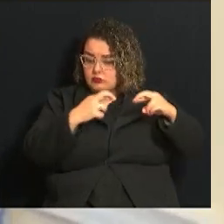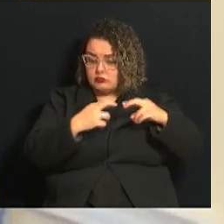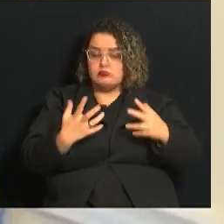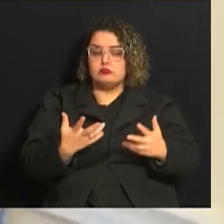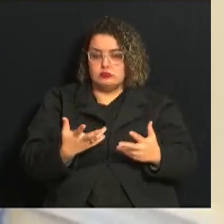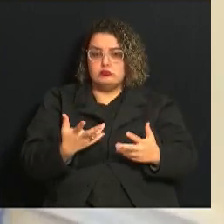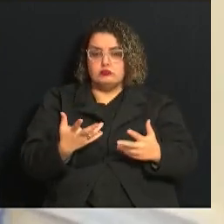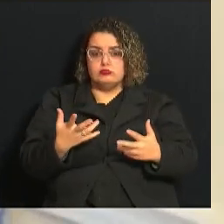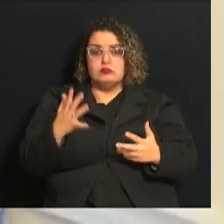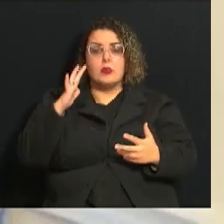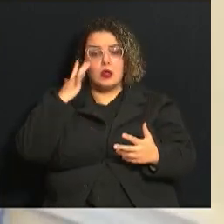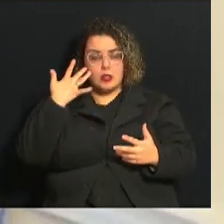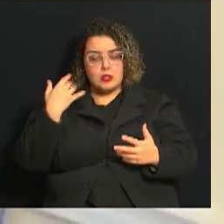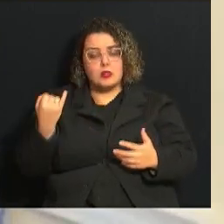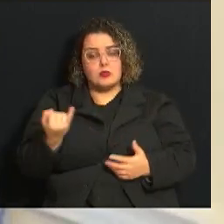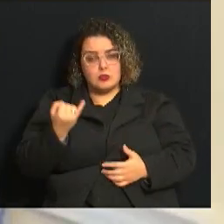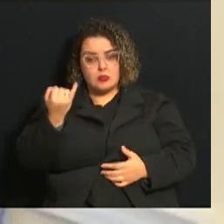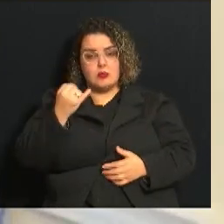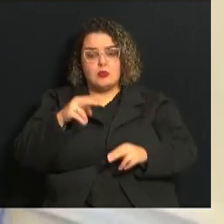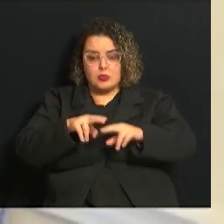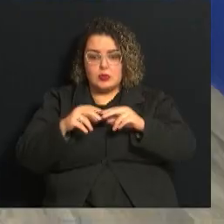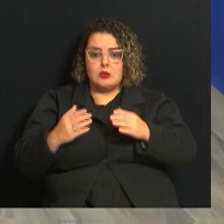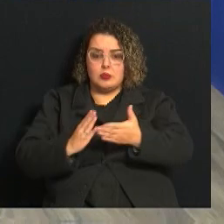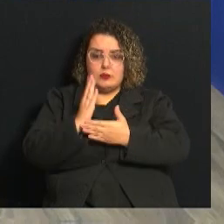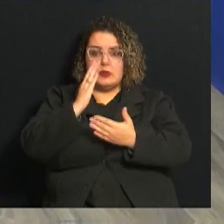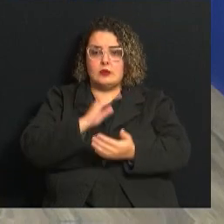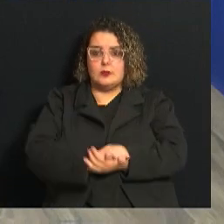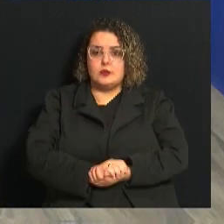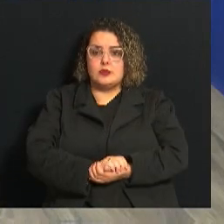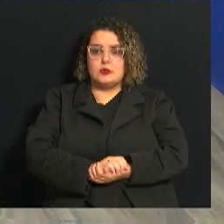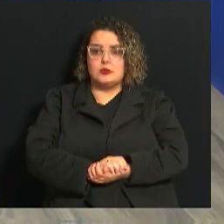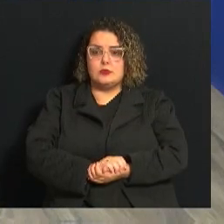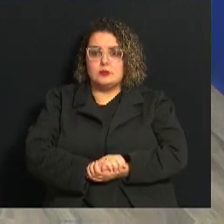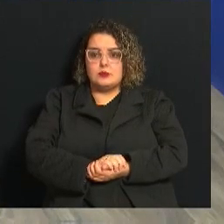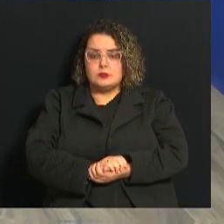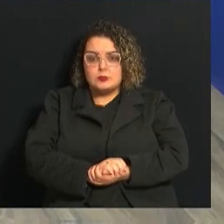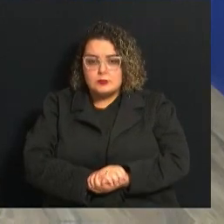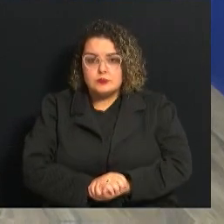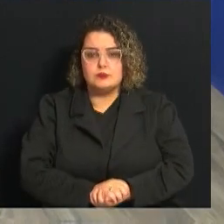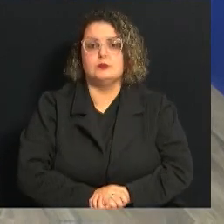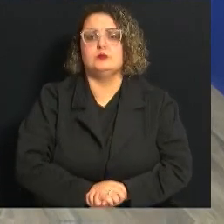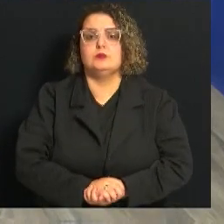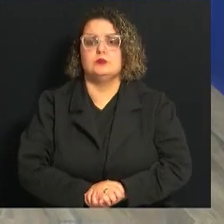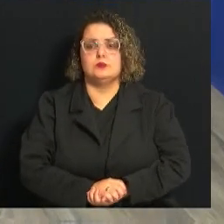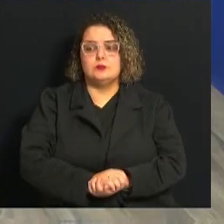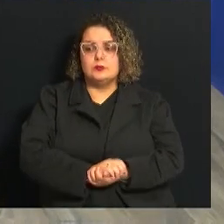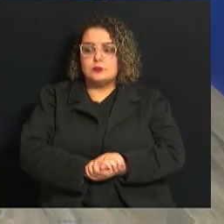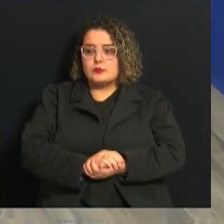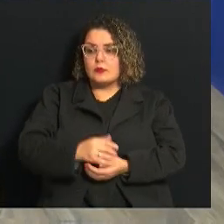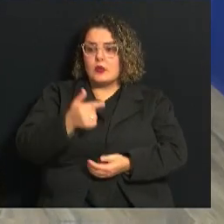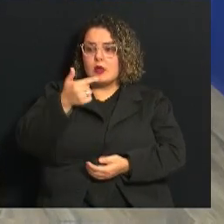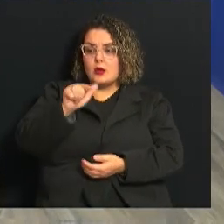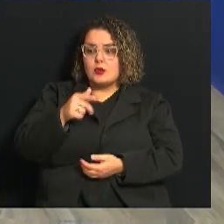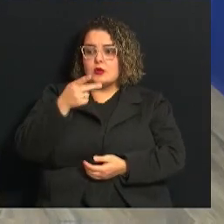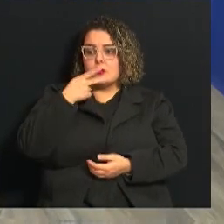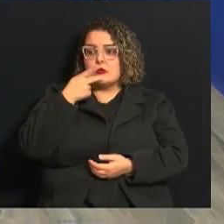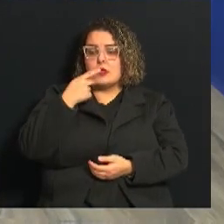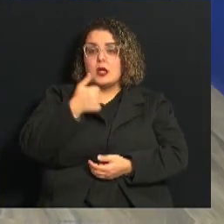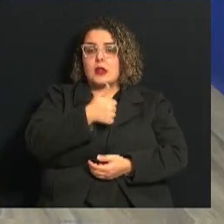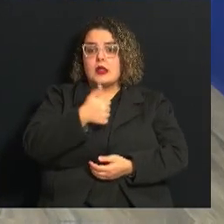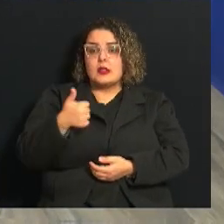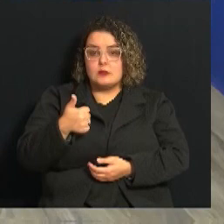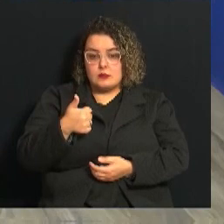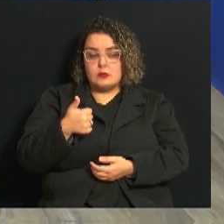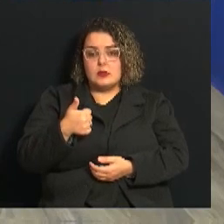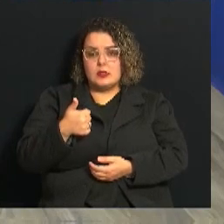e achamos fundamento e por isso aprovamos e a gente segue repercutindo aqui a 11ª reunião ordinária